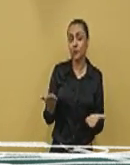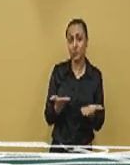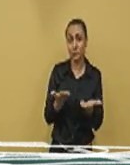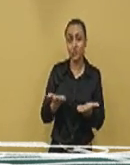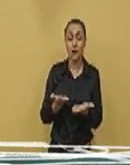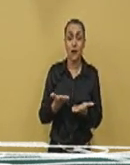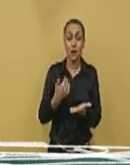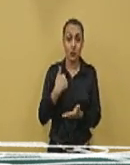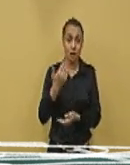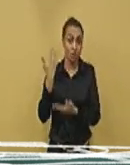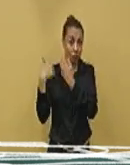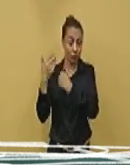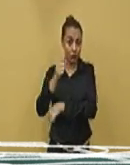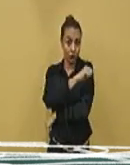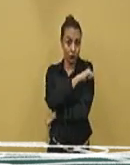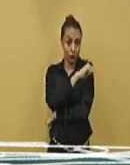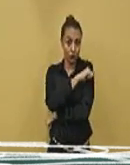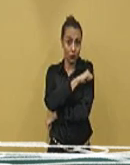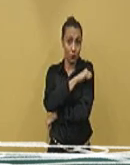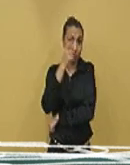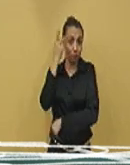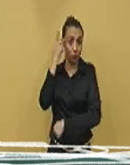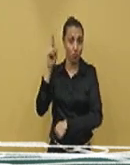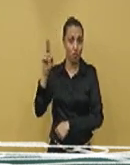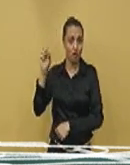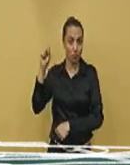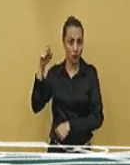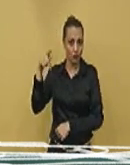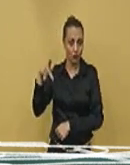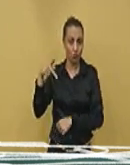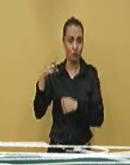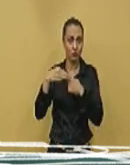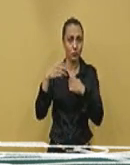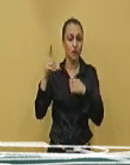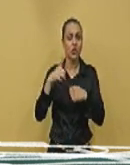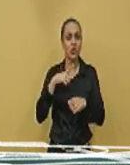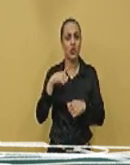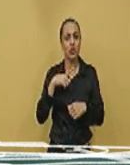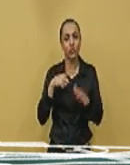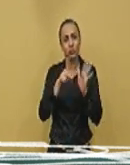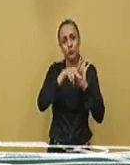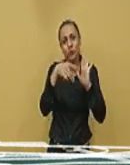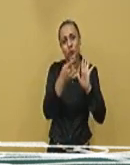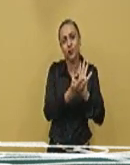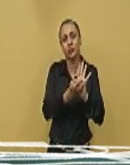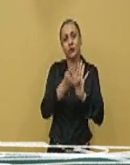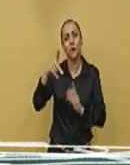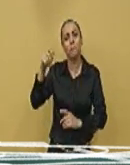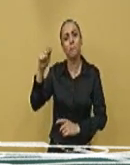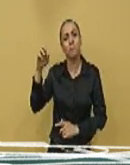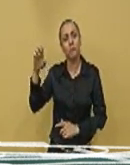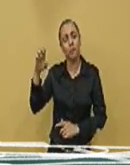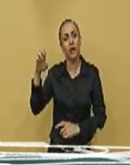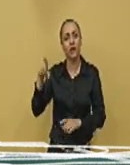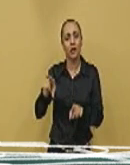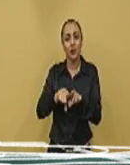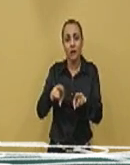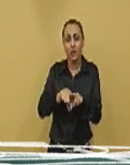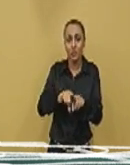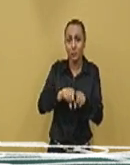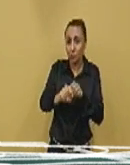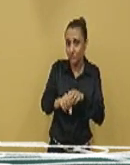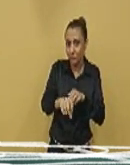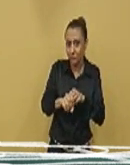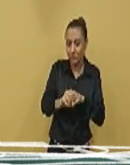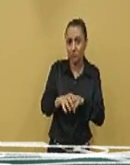enquanto aluno na pós-graduação da USP, participei do programa PAI. Ministrei disciplinas na graduação na USP, ministrei